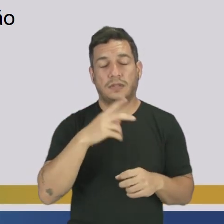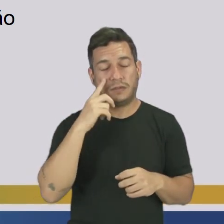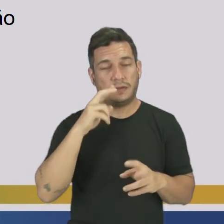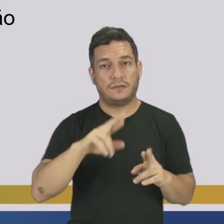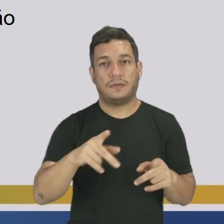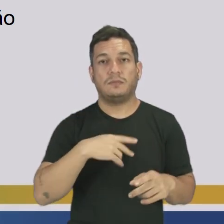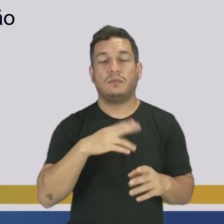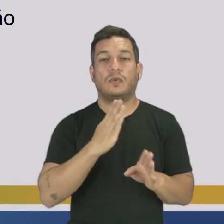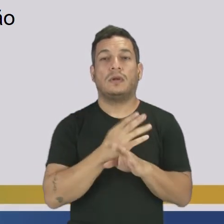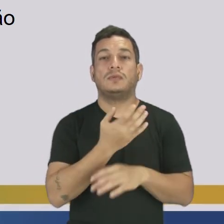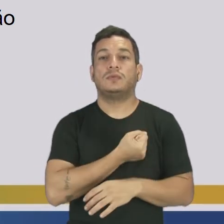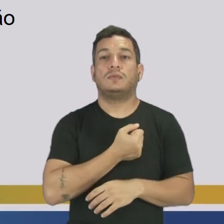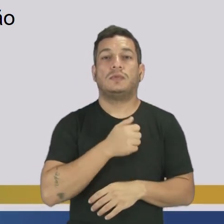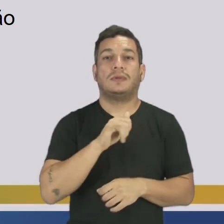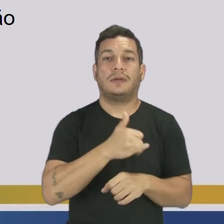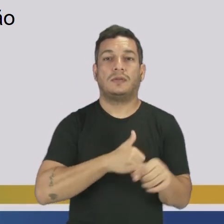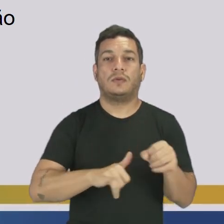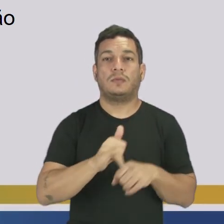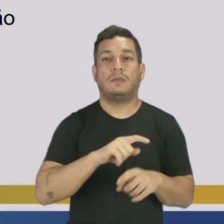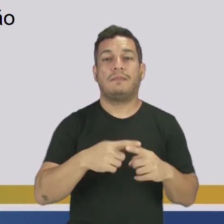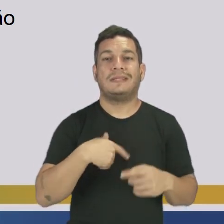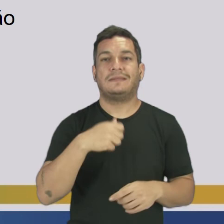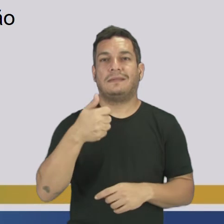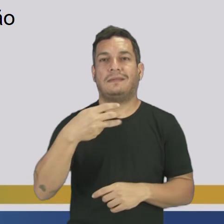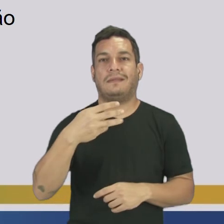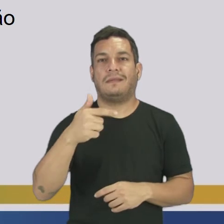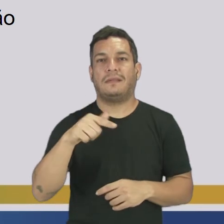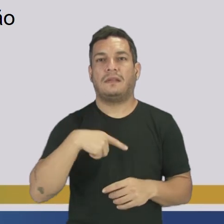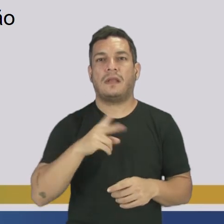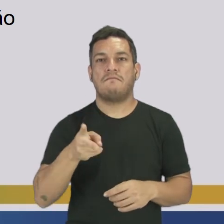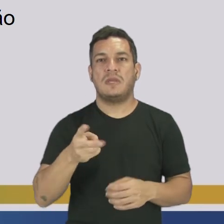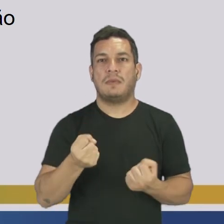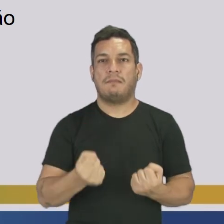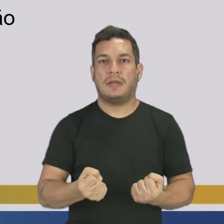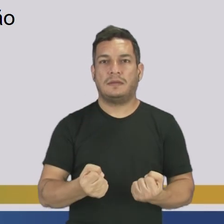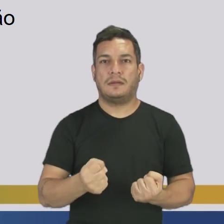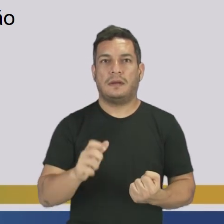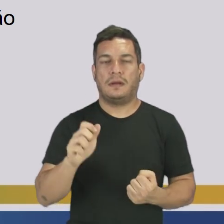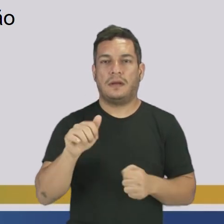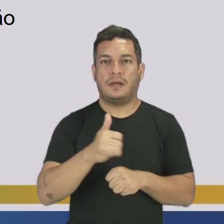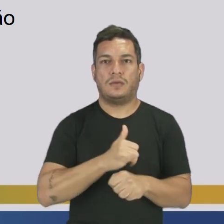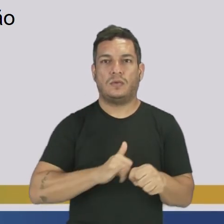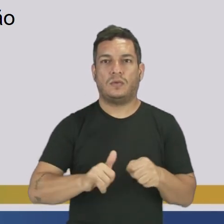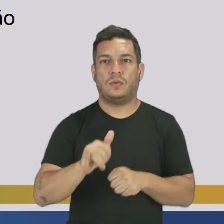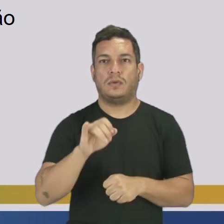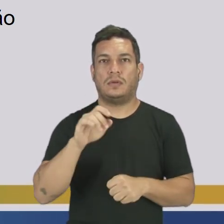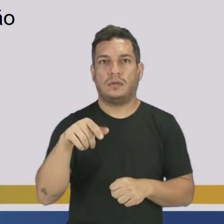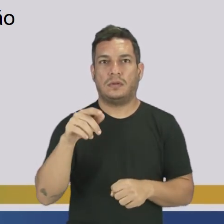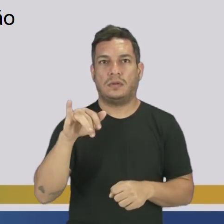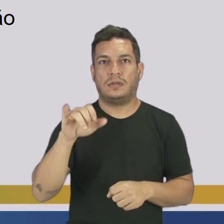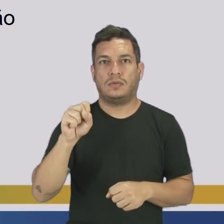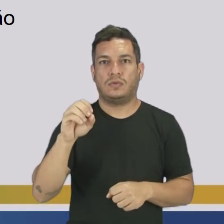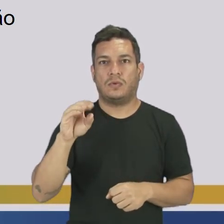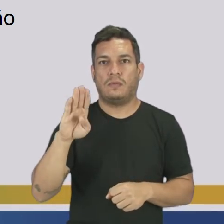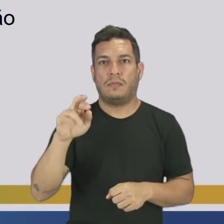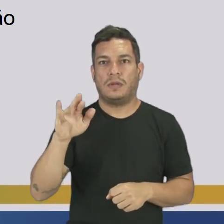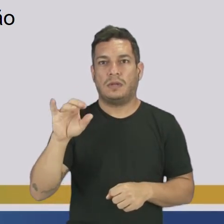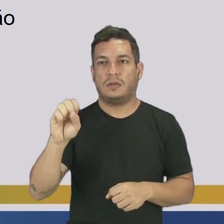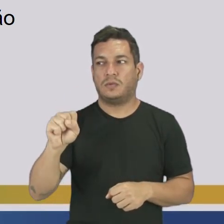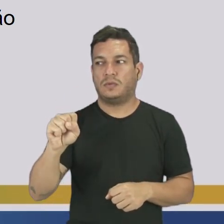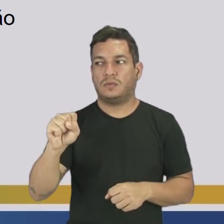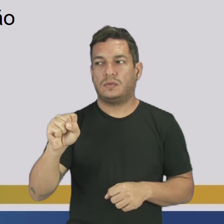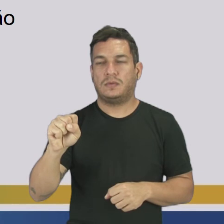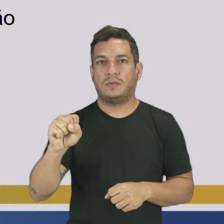ambos são 137, ou seja, eles têm a mesma massa atômica. São eles, então, isóbaros,